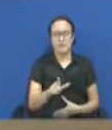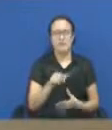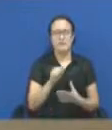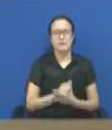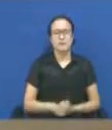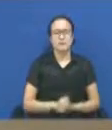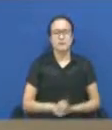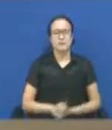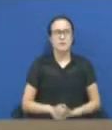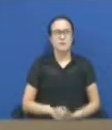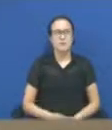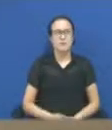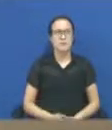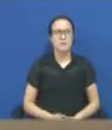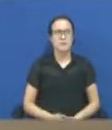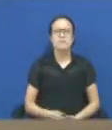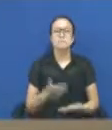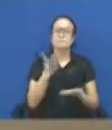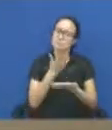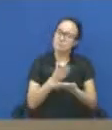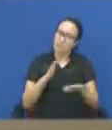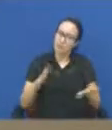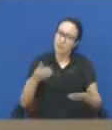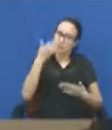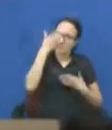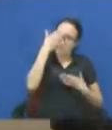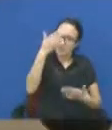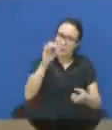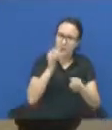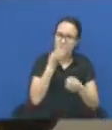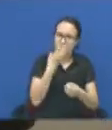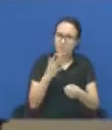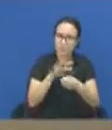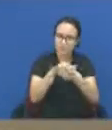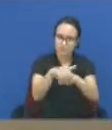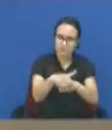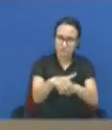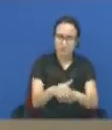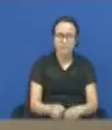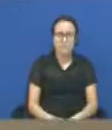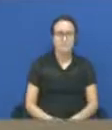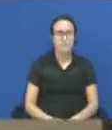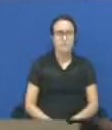A sessão está encerrada. Tenham todos uma boa noite.